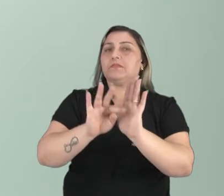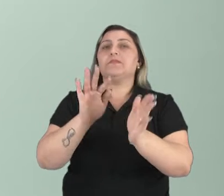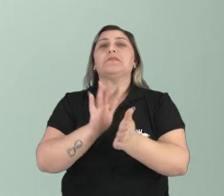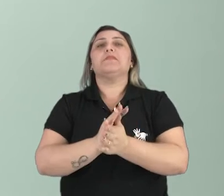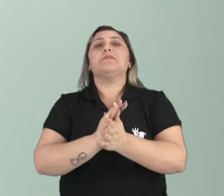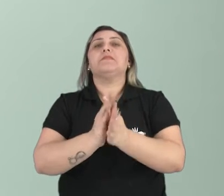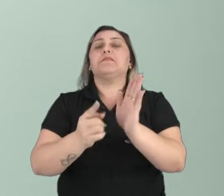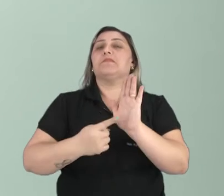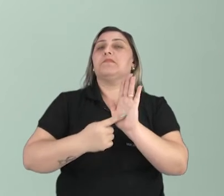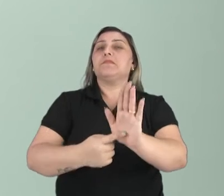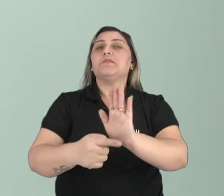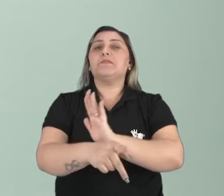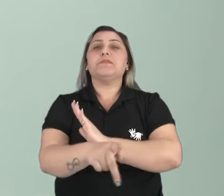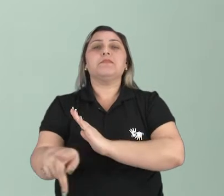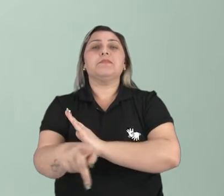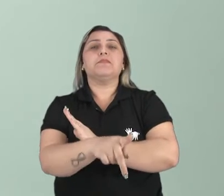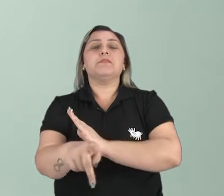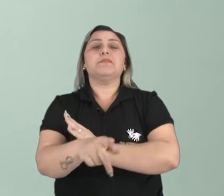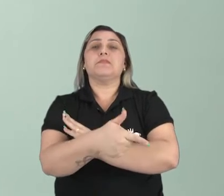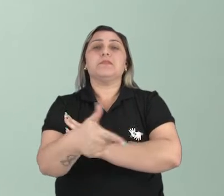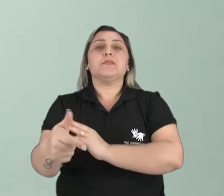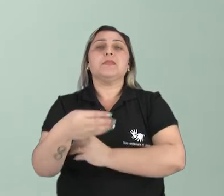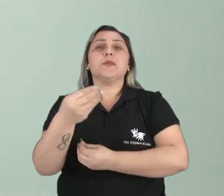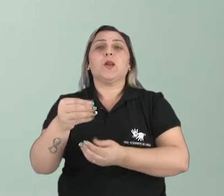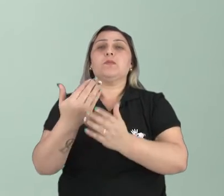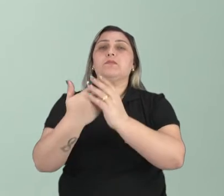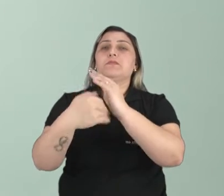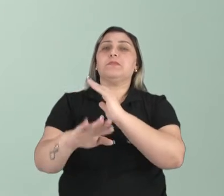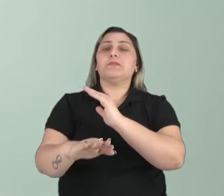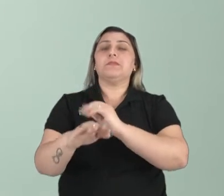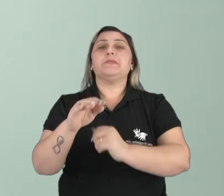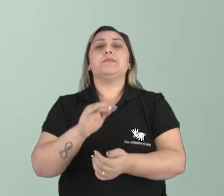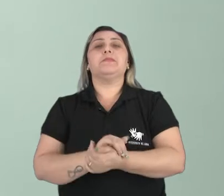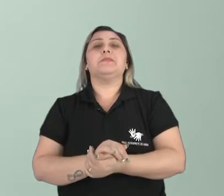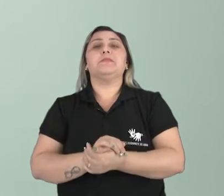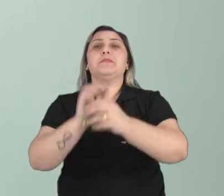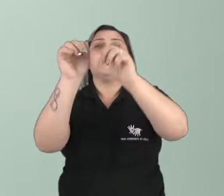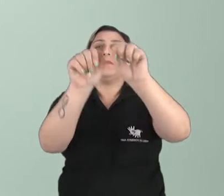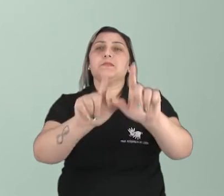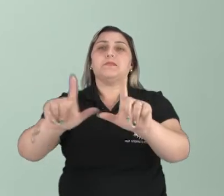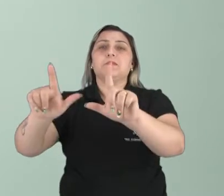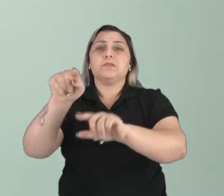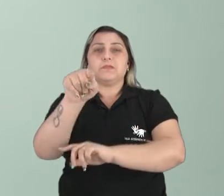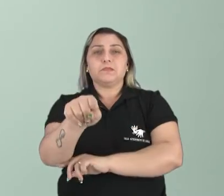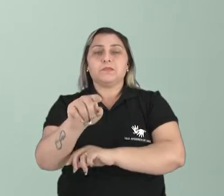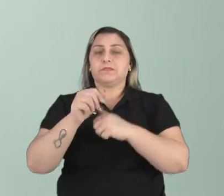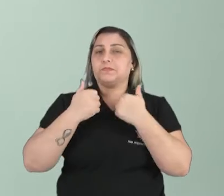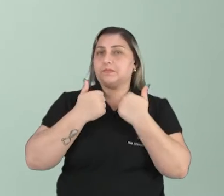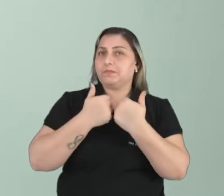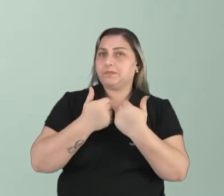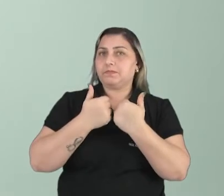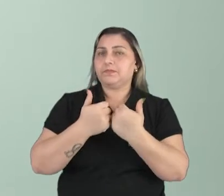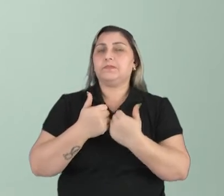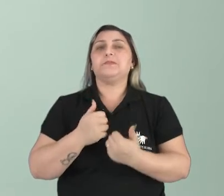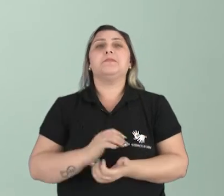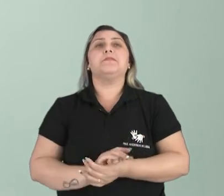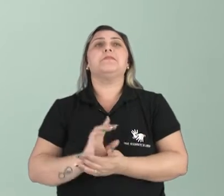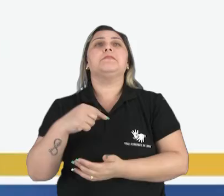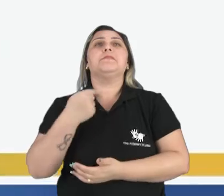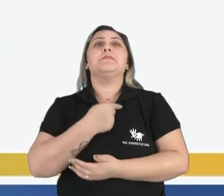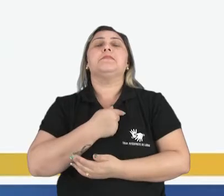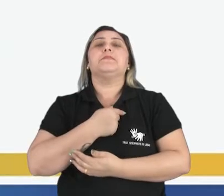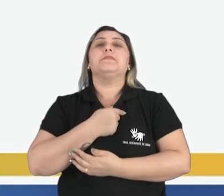pelo professor, tendo em vista que não tem como a gente enviar, né, esse slide para você. Tá bom? E aí a gente vai